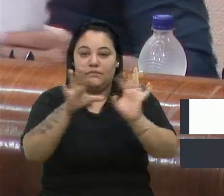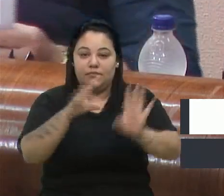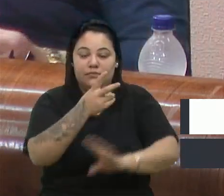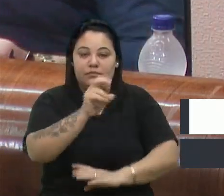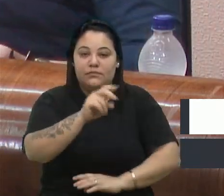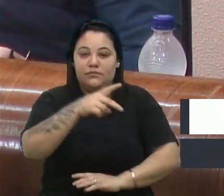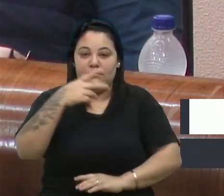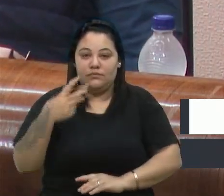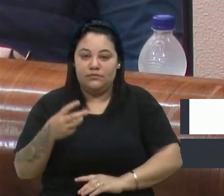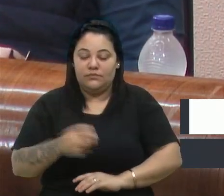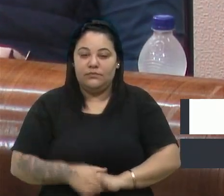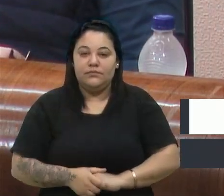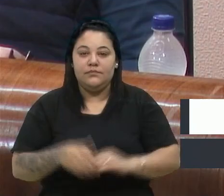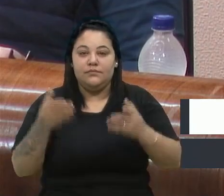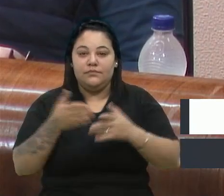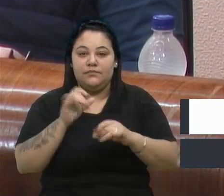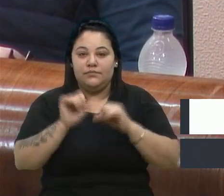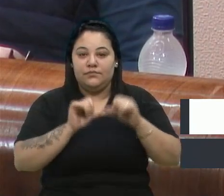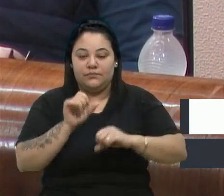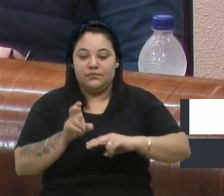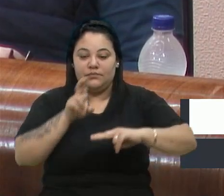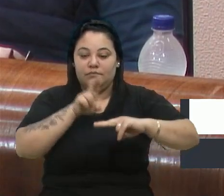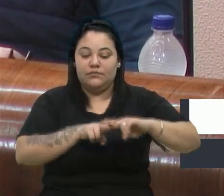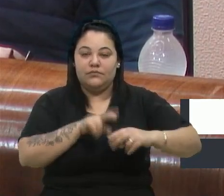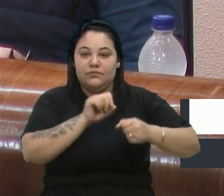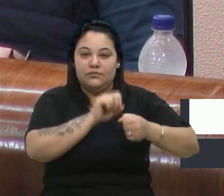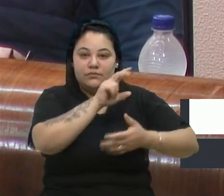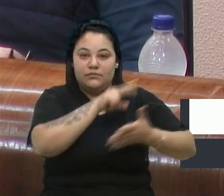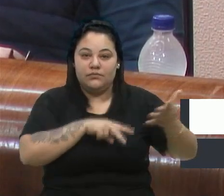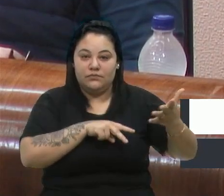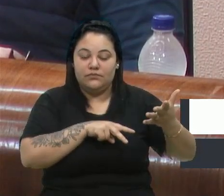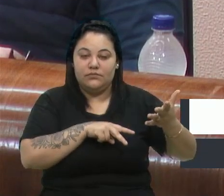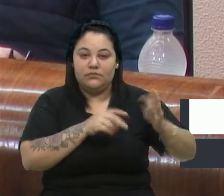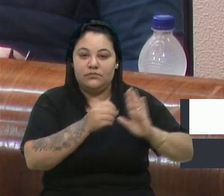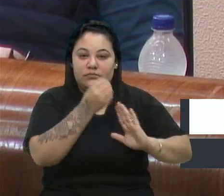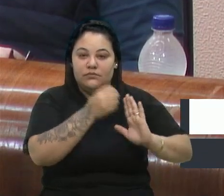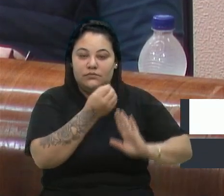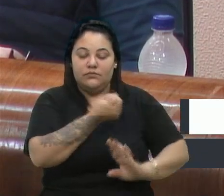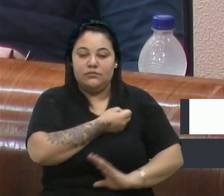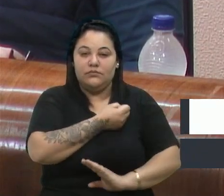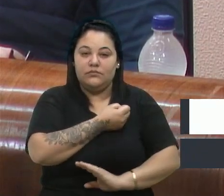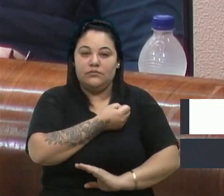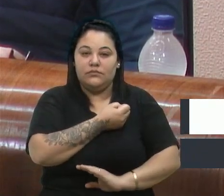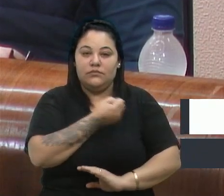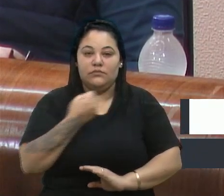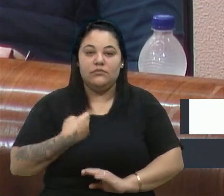2023. Passo a palavra ao primeiro secretário que faça a leitura do ofício número